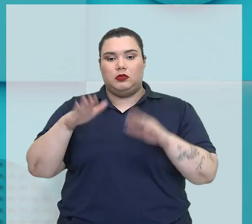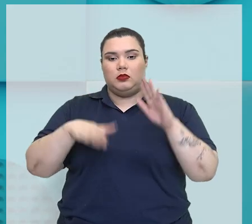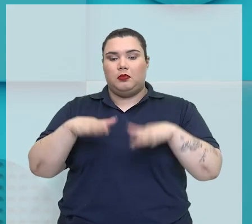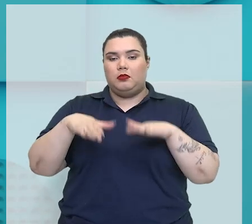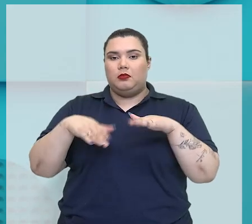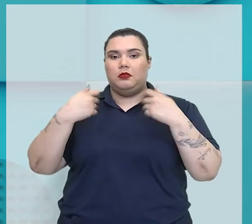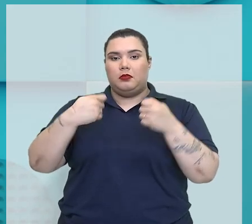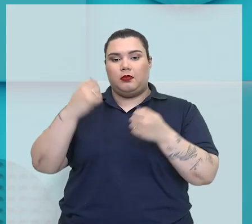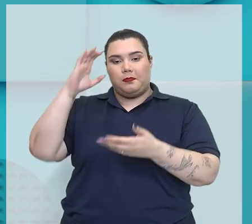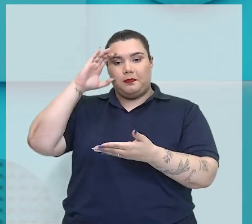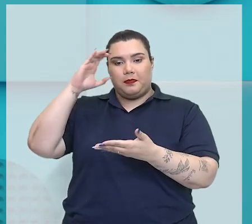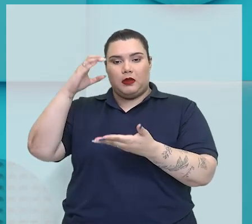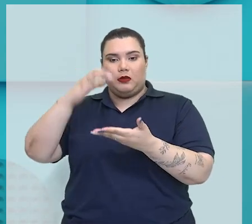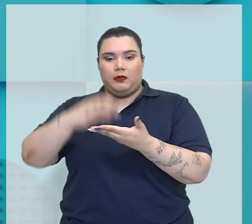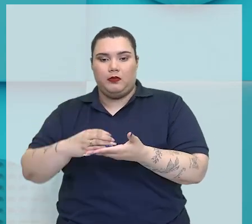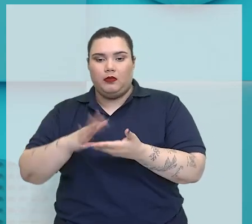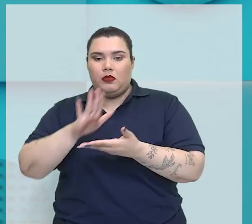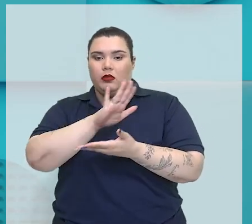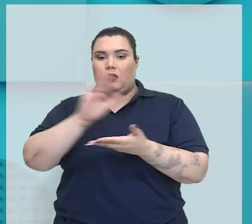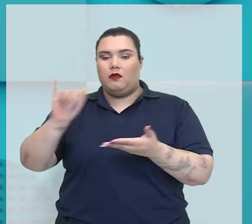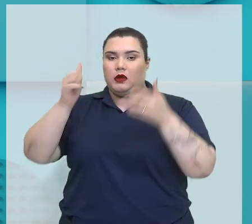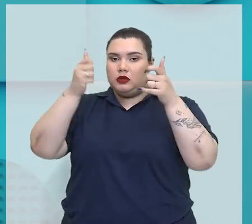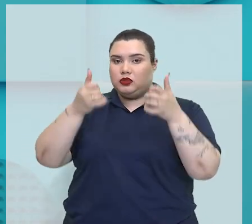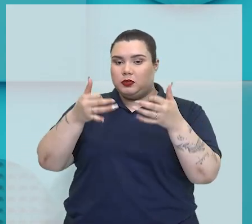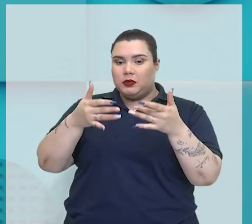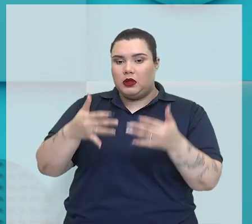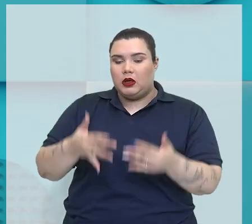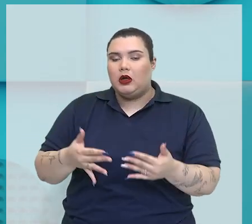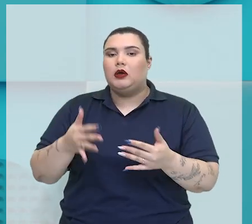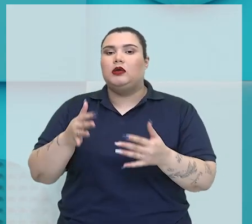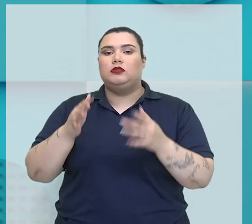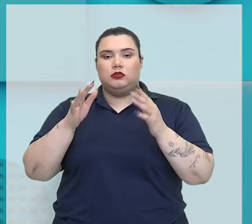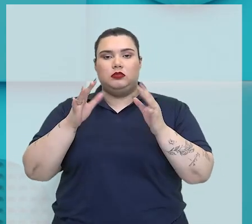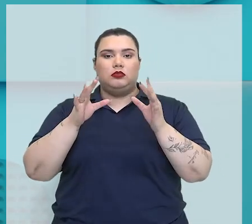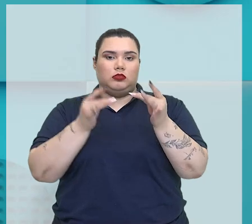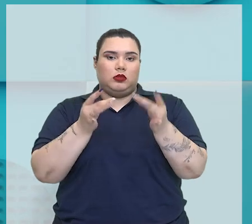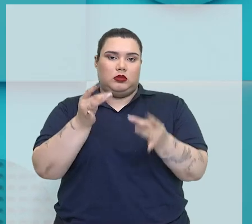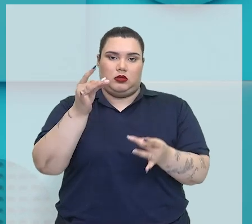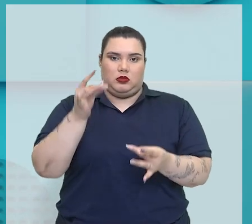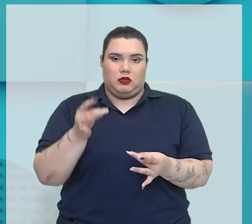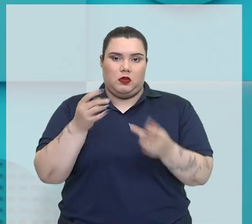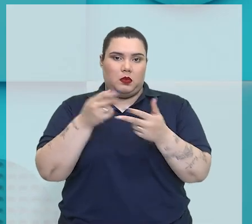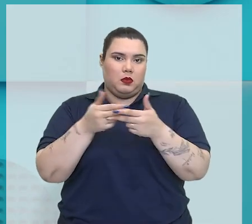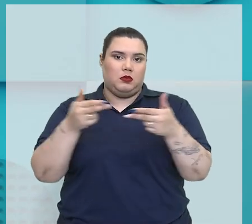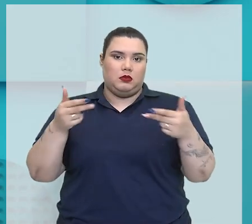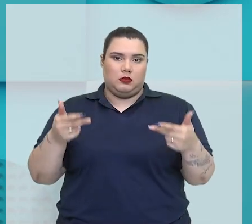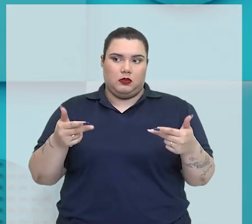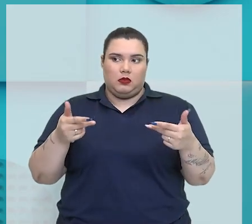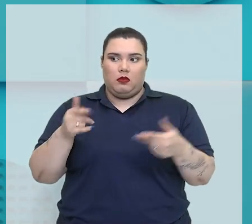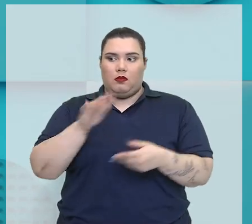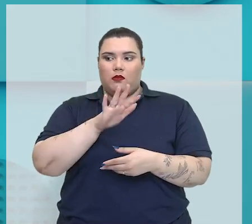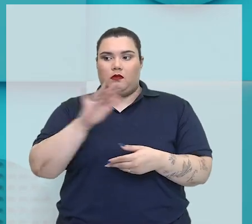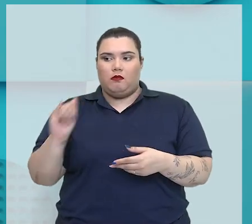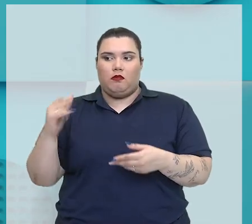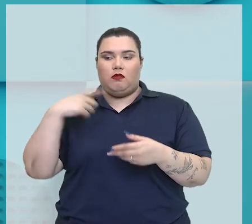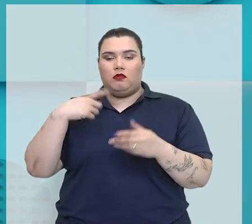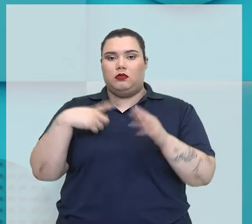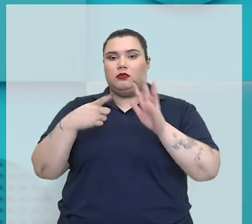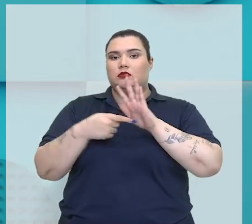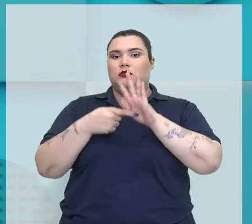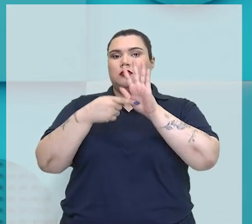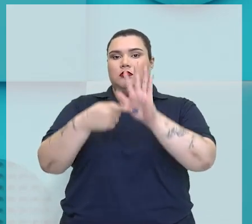uma tese, ele vai dissertar sobre algo, né? Nesse algo, ele vai defender essa